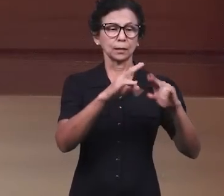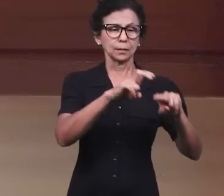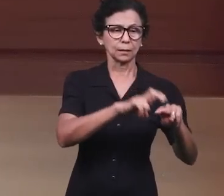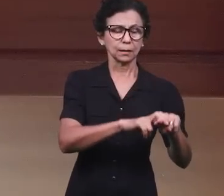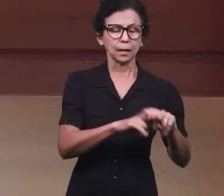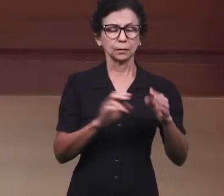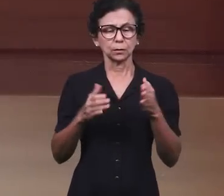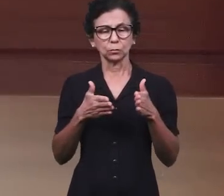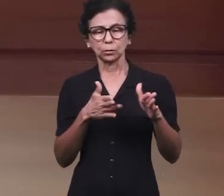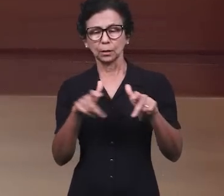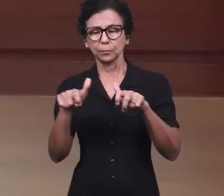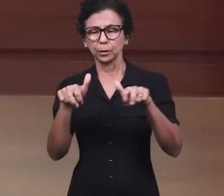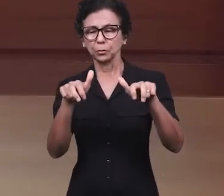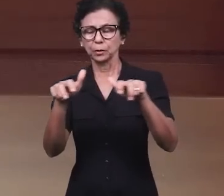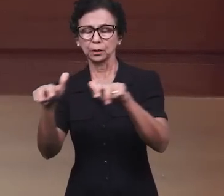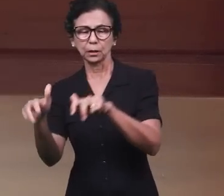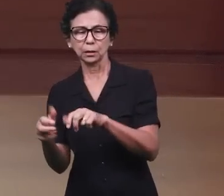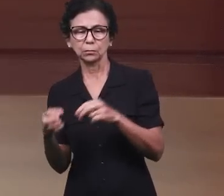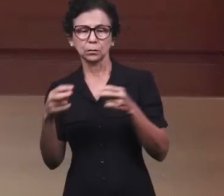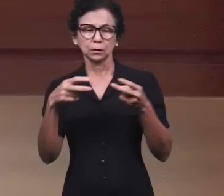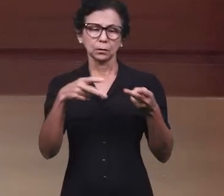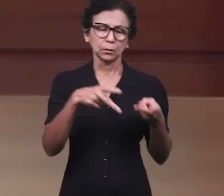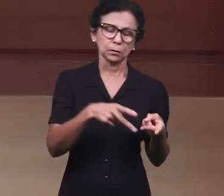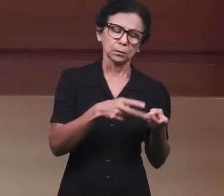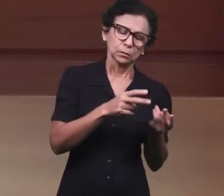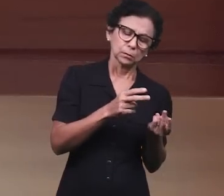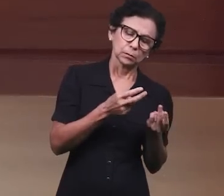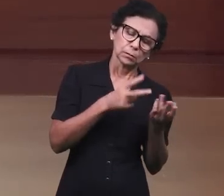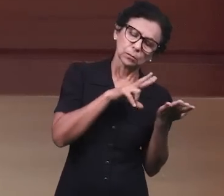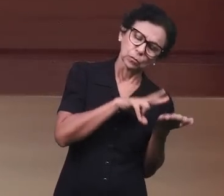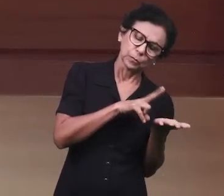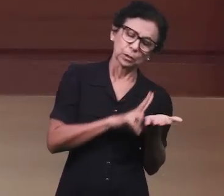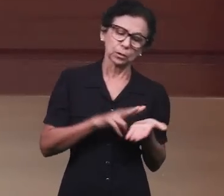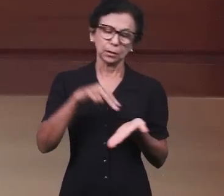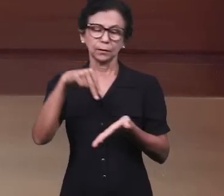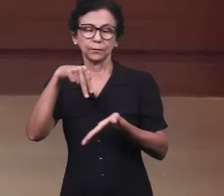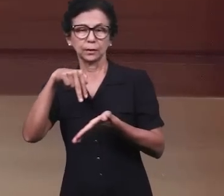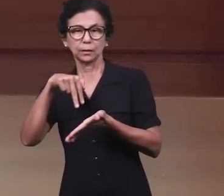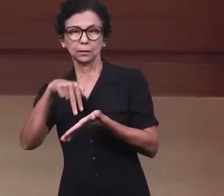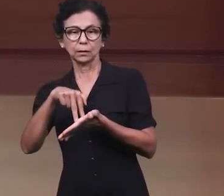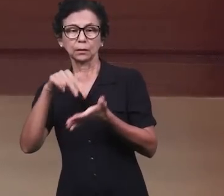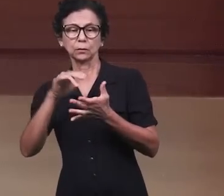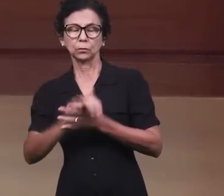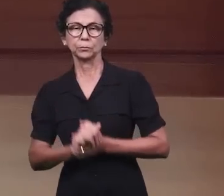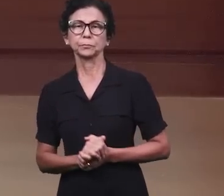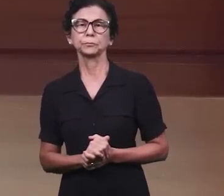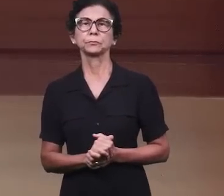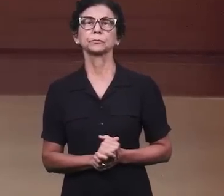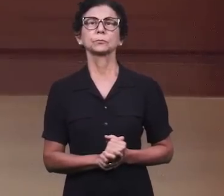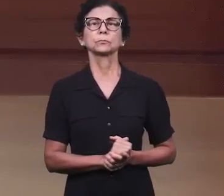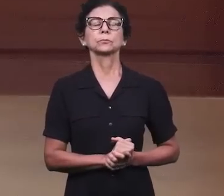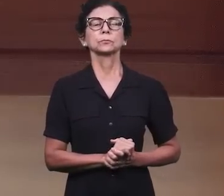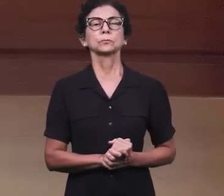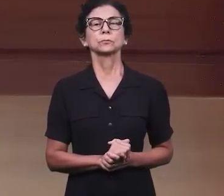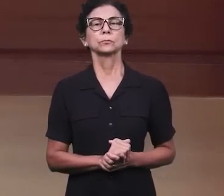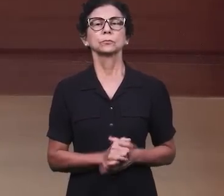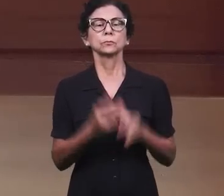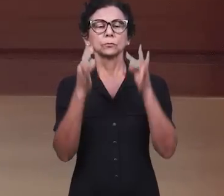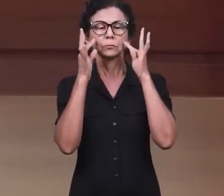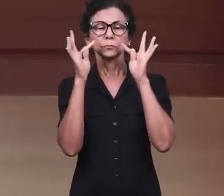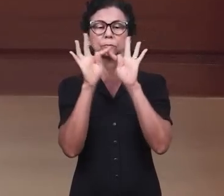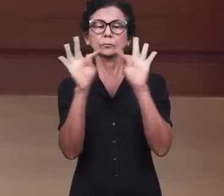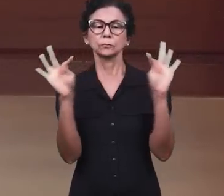casa, andando pelo caminho, deitando-te, levantando-te. Também atarás por sinal na sua mão e te serão por